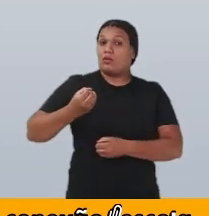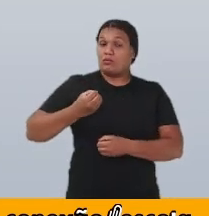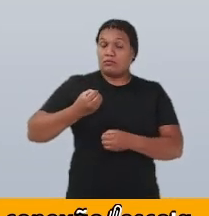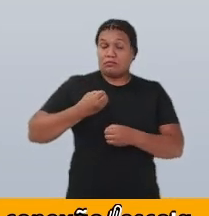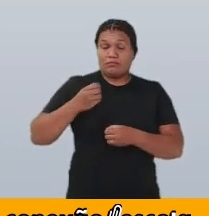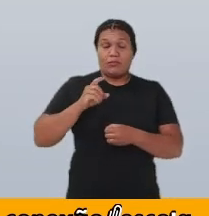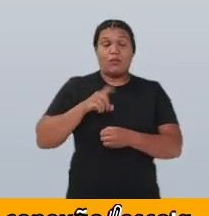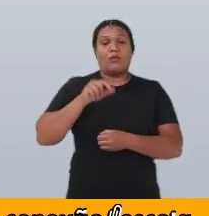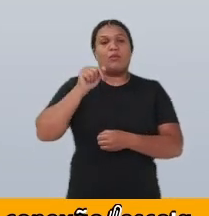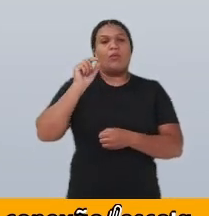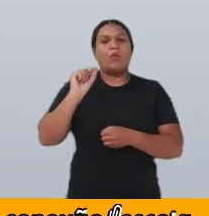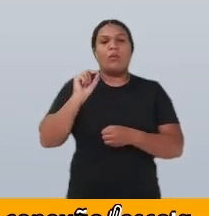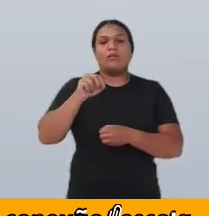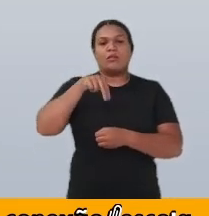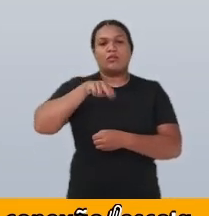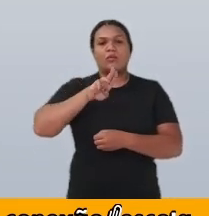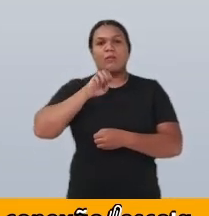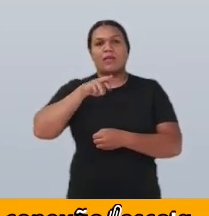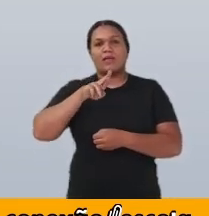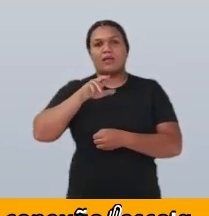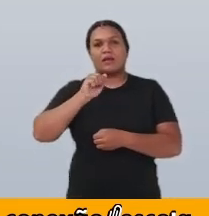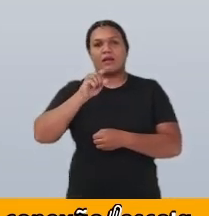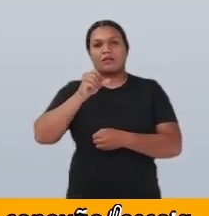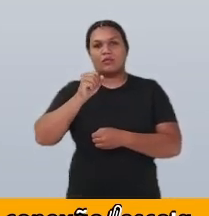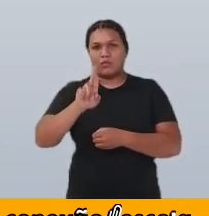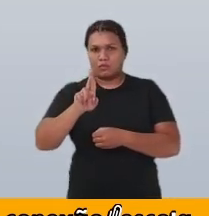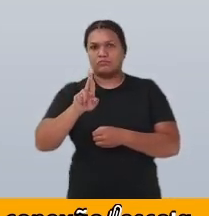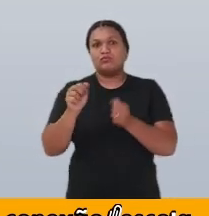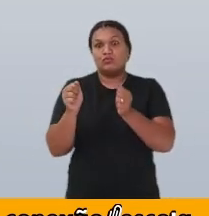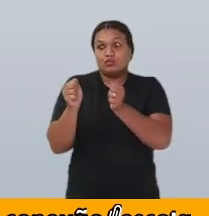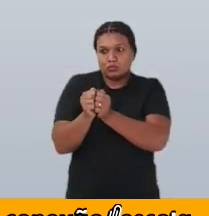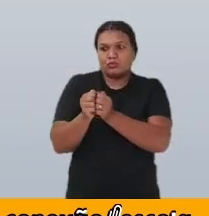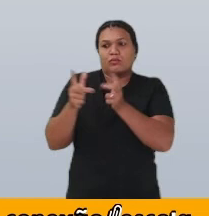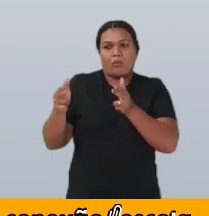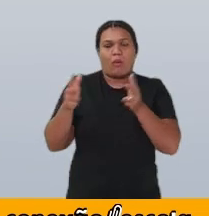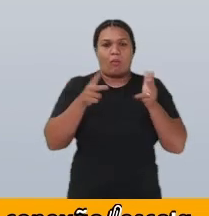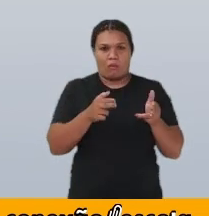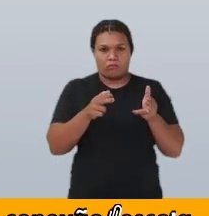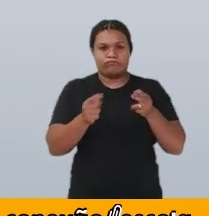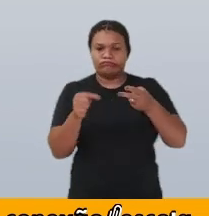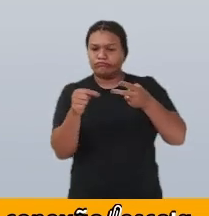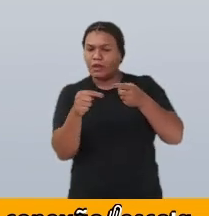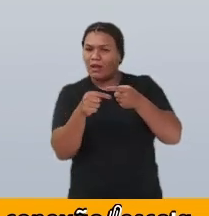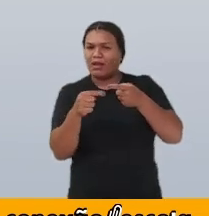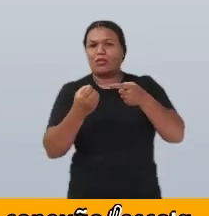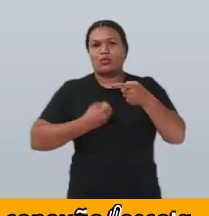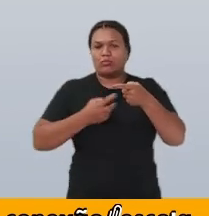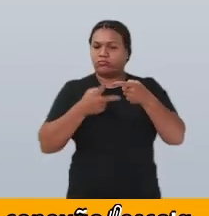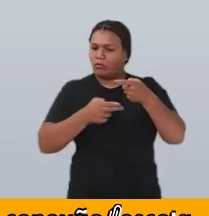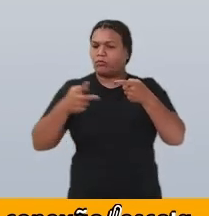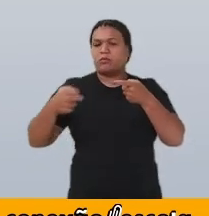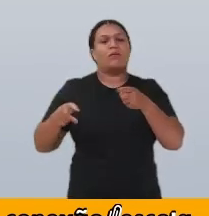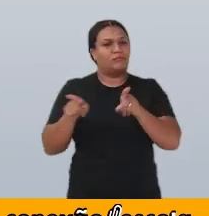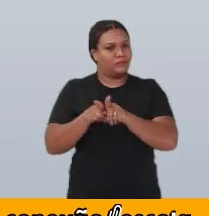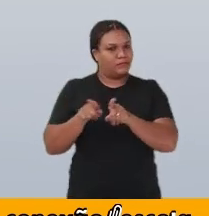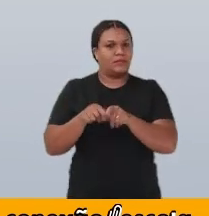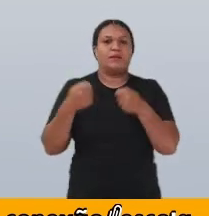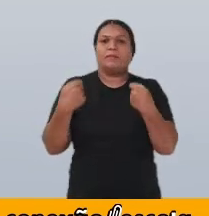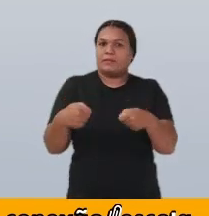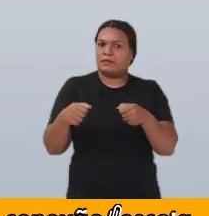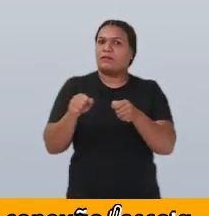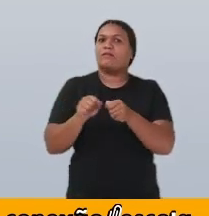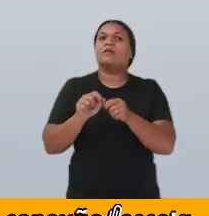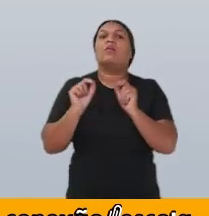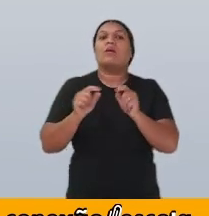numerador e denominador com denominador. Assim, segue que sabemos que a potência é